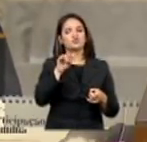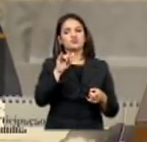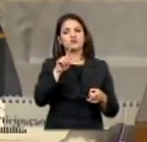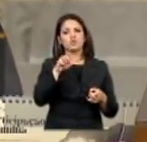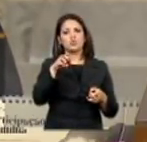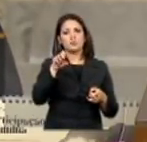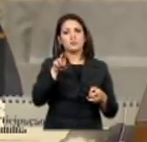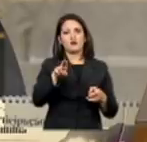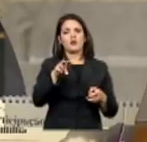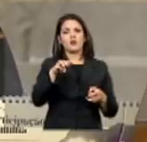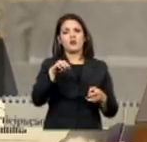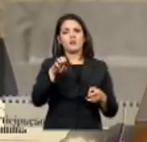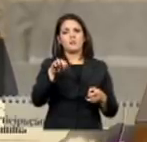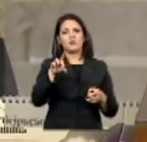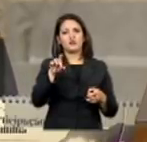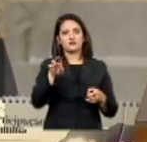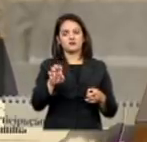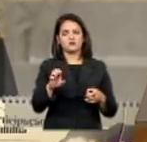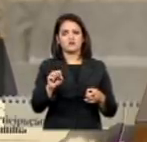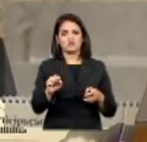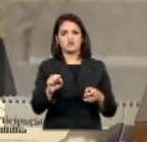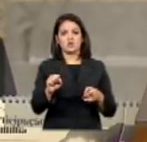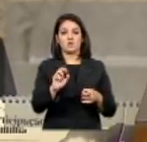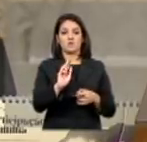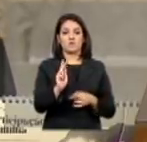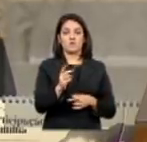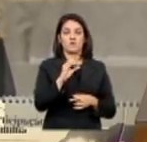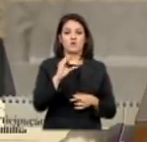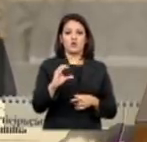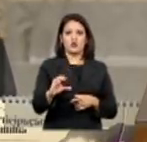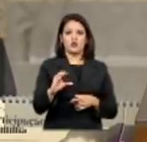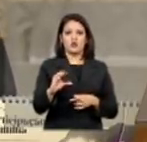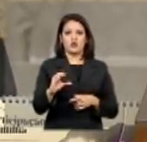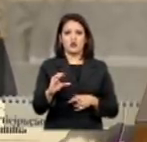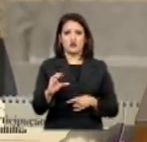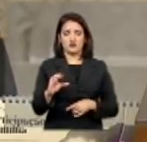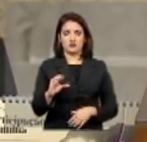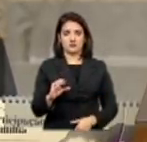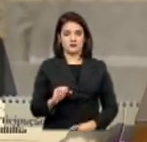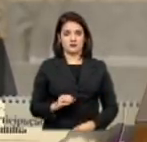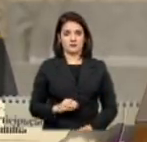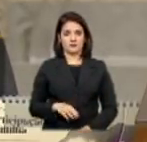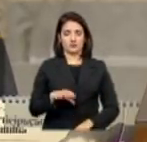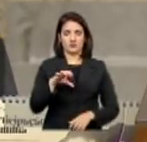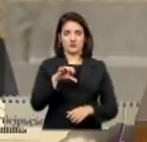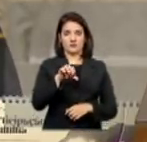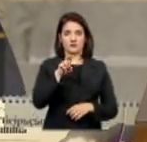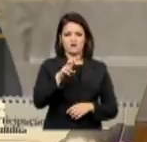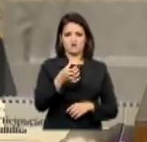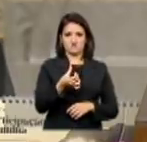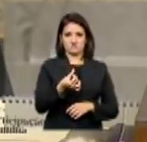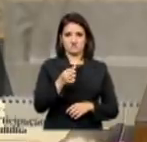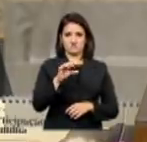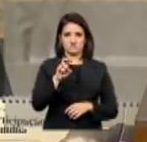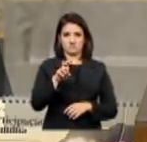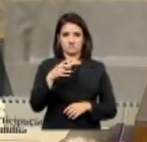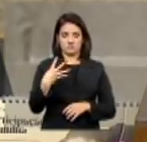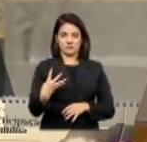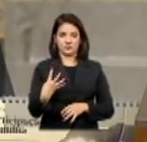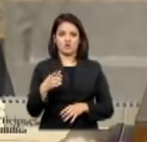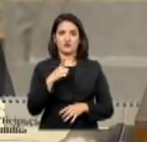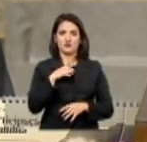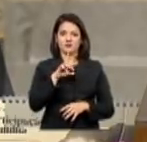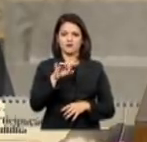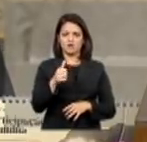hc de 95 6 em 4 que decidido e publicado em 15 de outubro